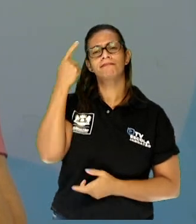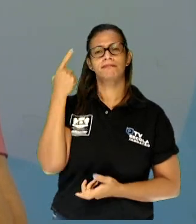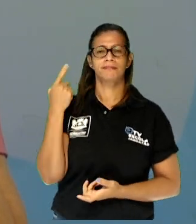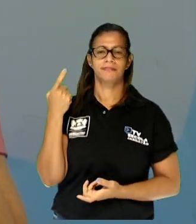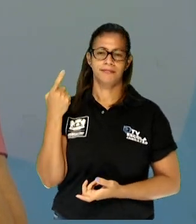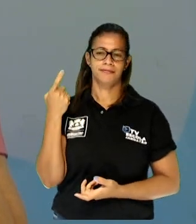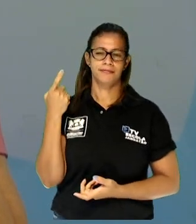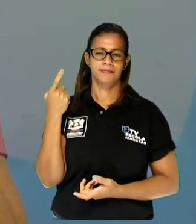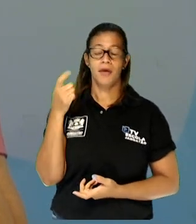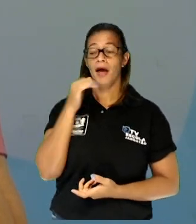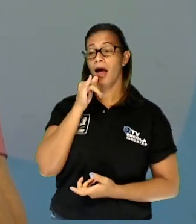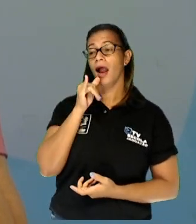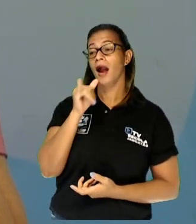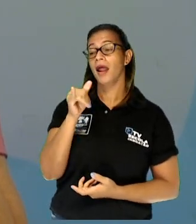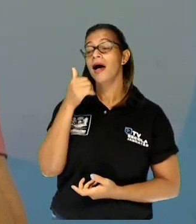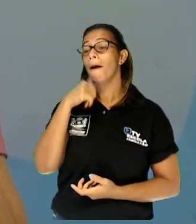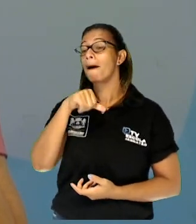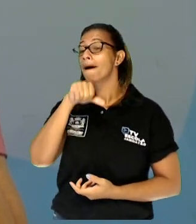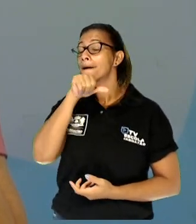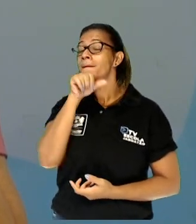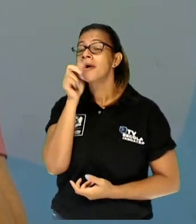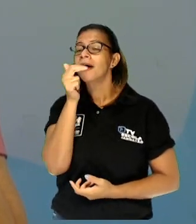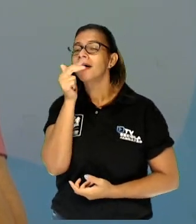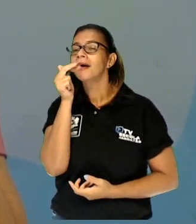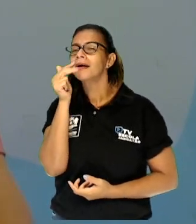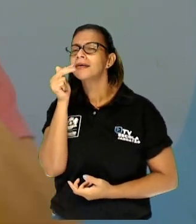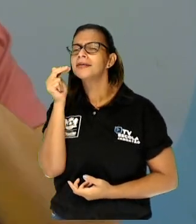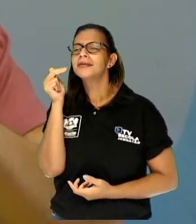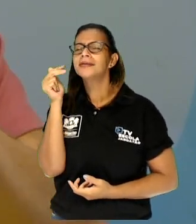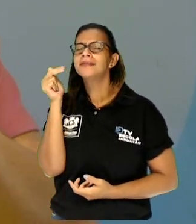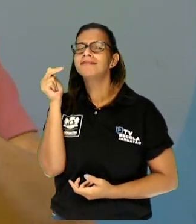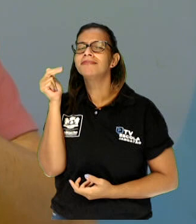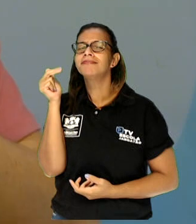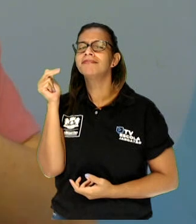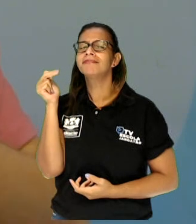depois Juliette disse que mãe tem cheiro de